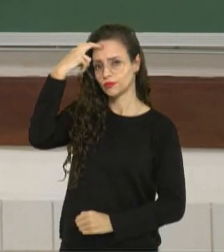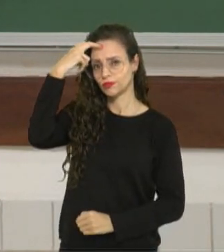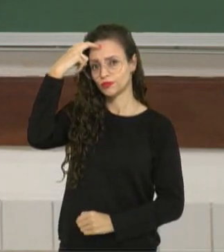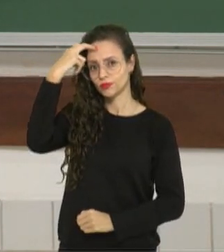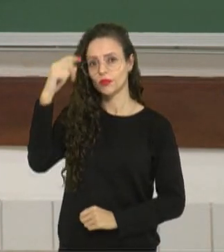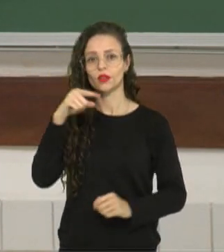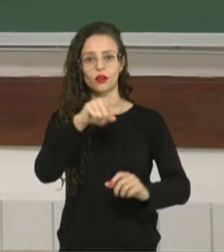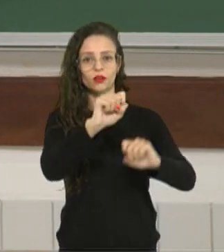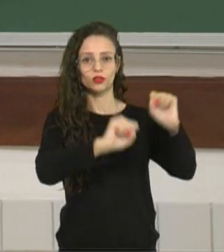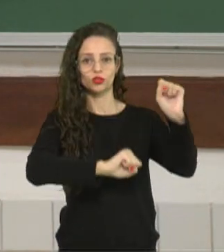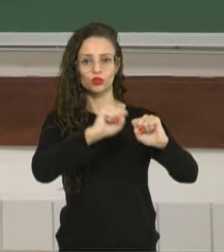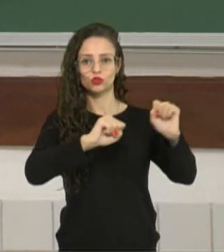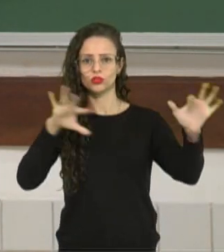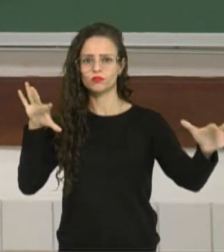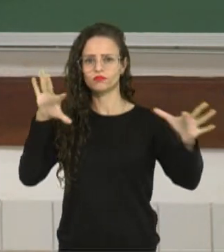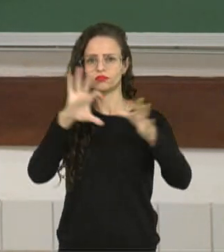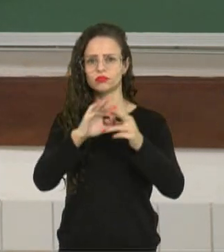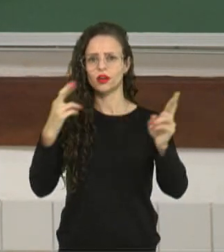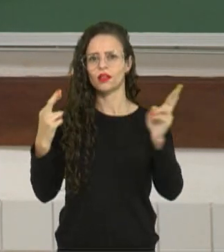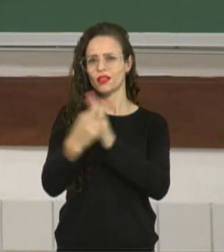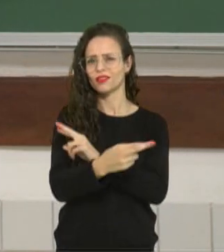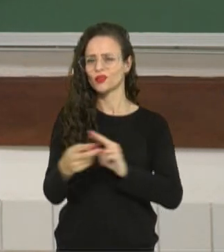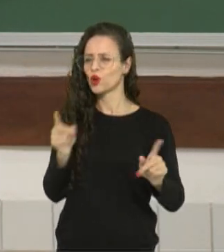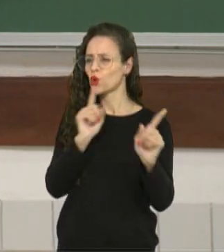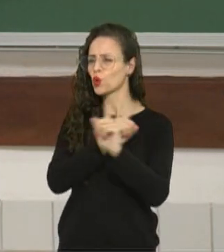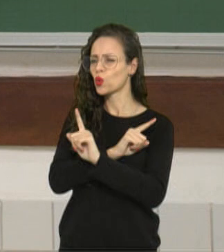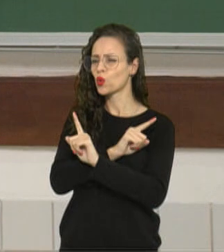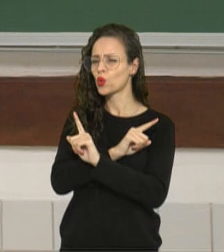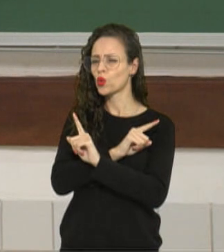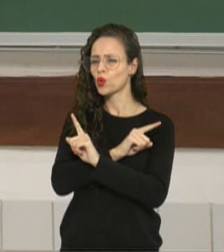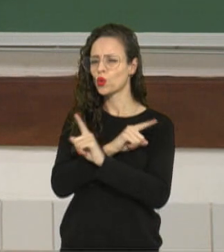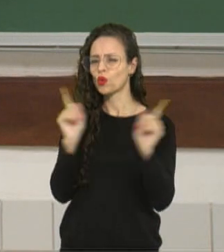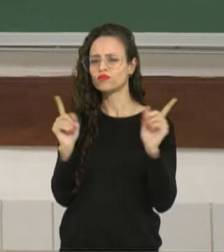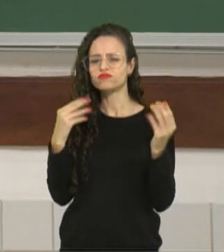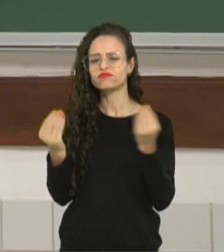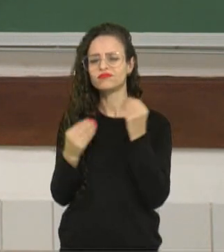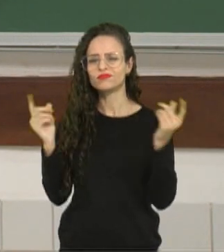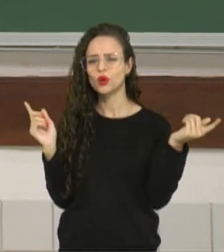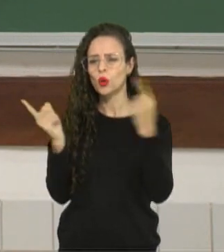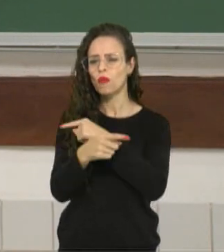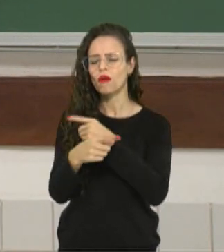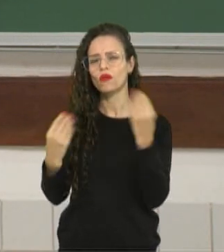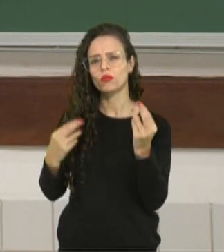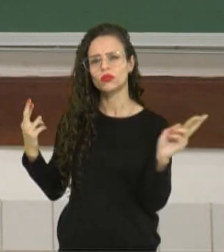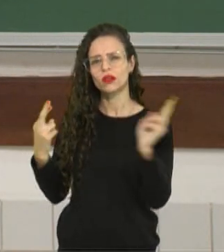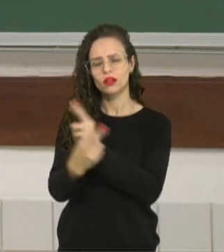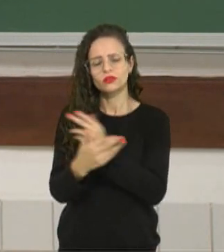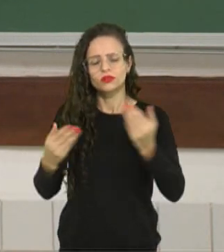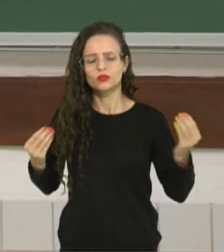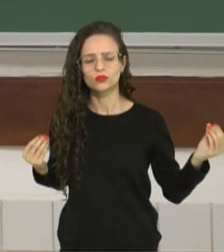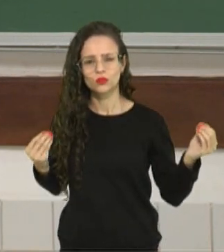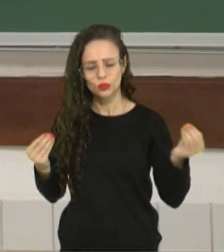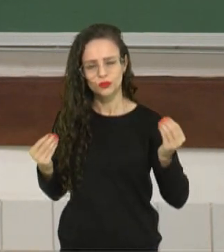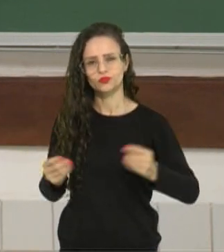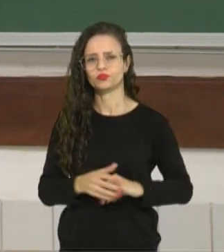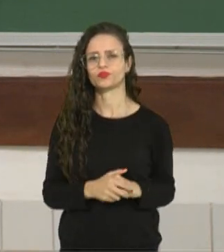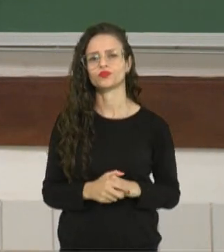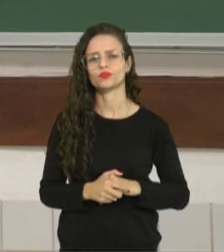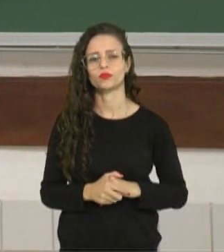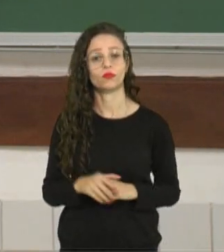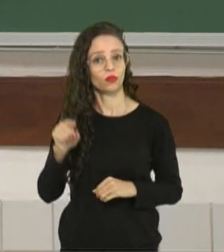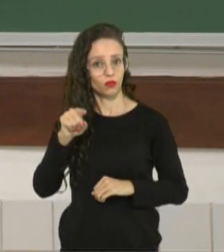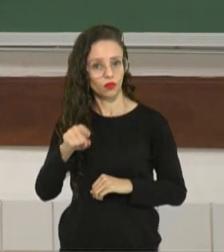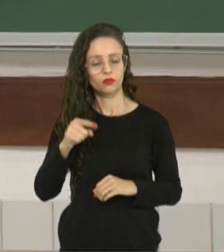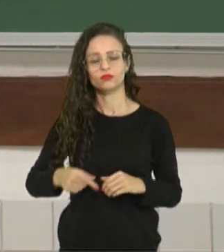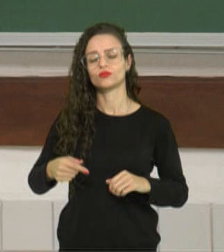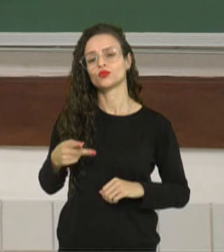que a princípio são duas coisas absolutamente opostas, que não têm relação nenhuma, como é que essa relação vai acontecer? É isso